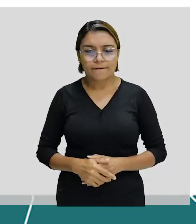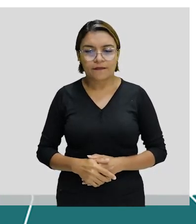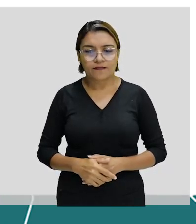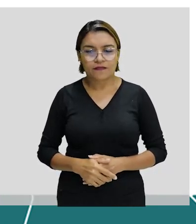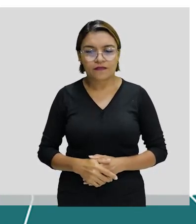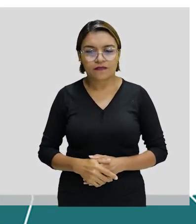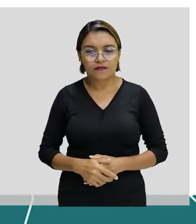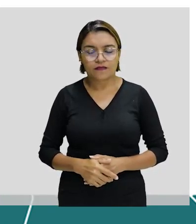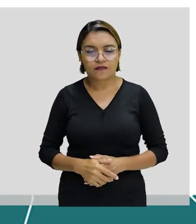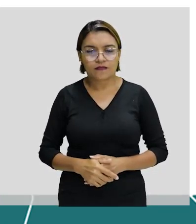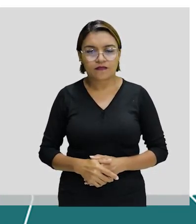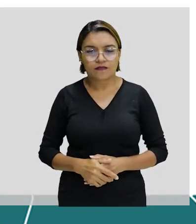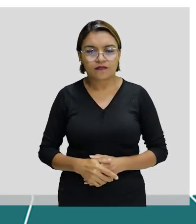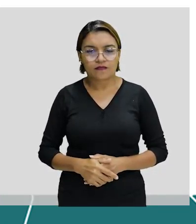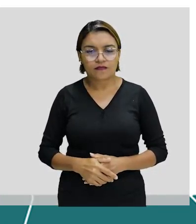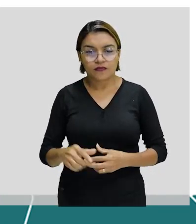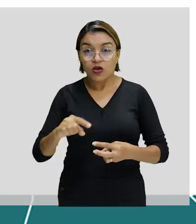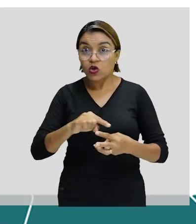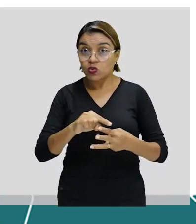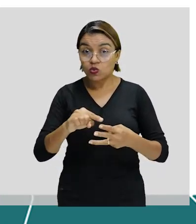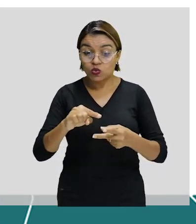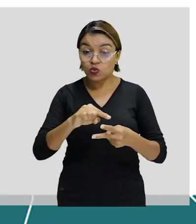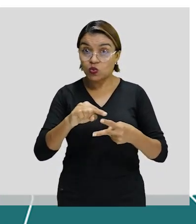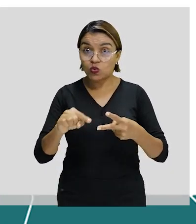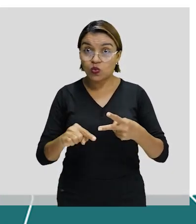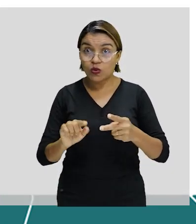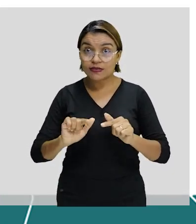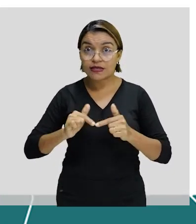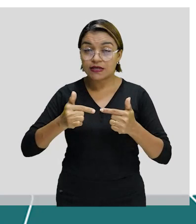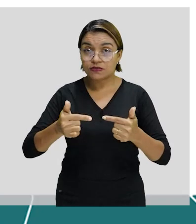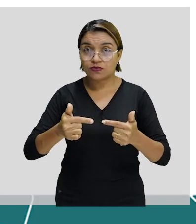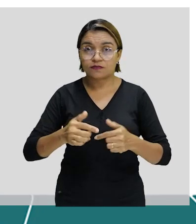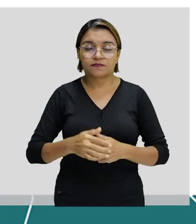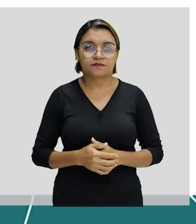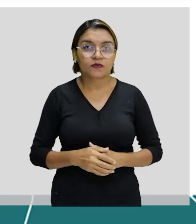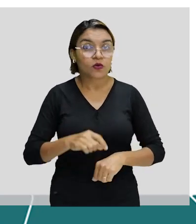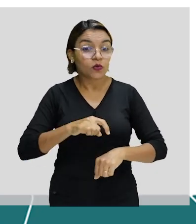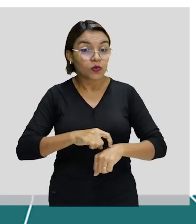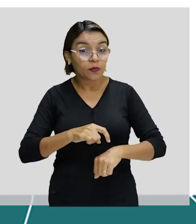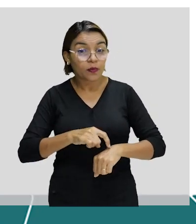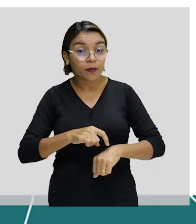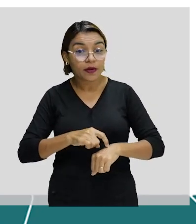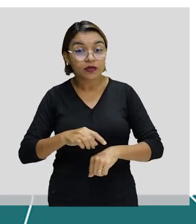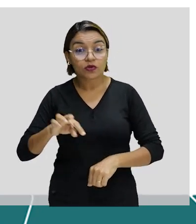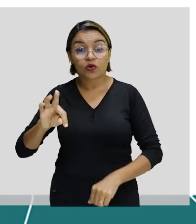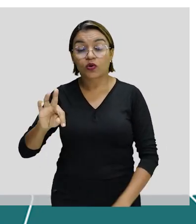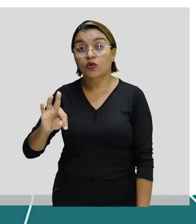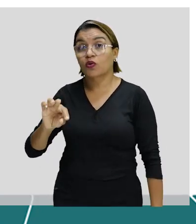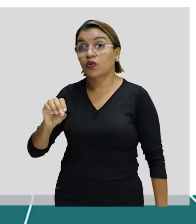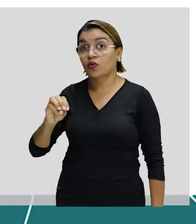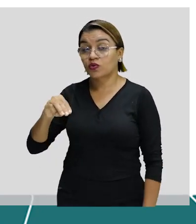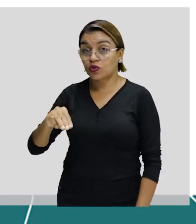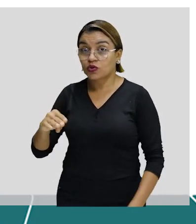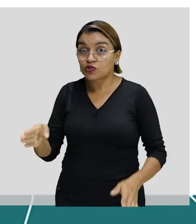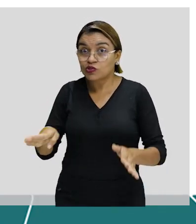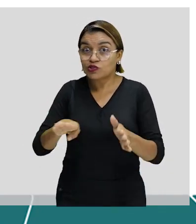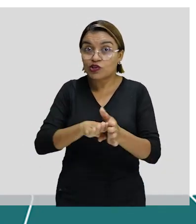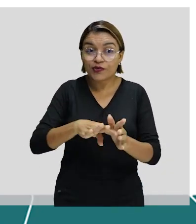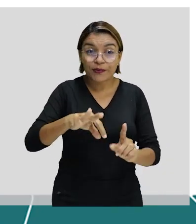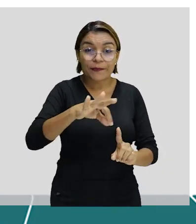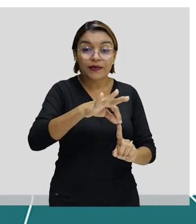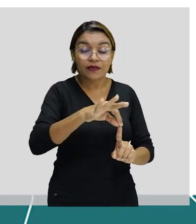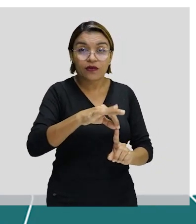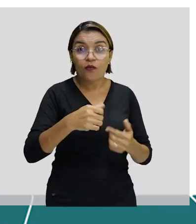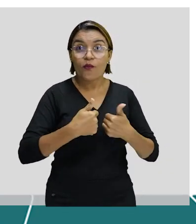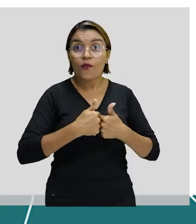already left. Então, são duas ações. Quando o Tom chegou na parada de ônibus,